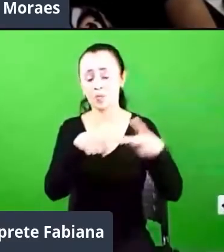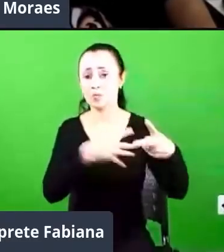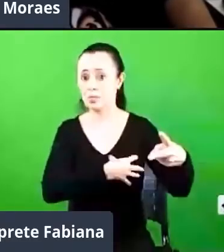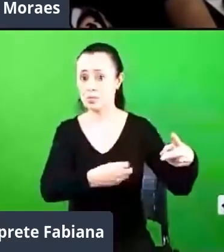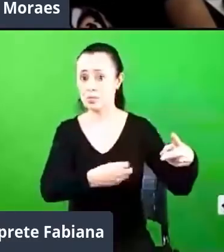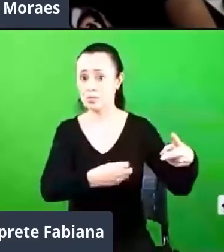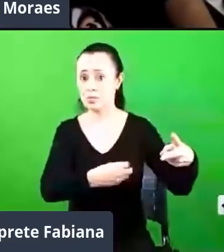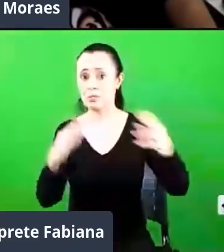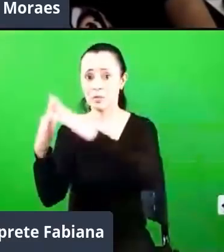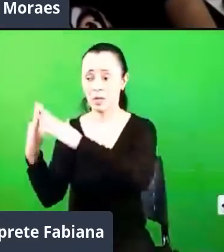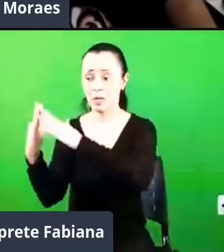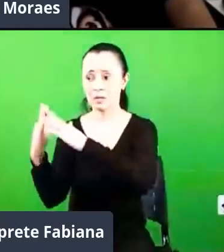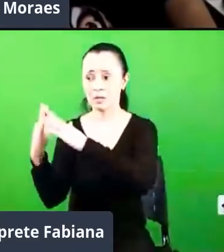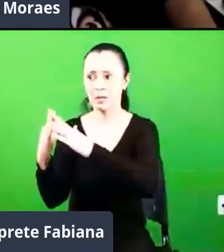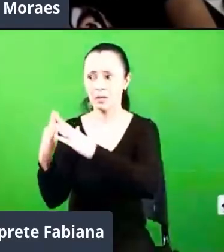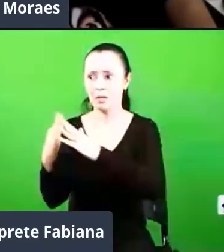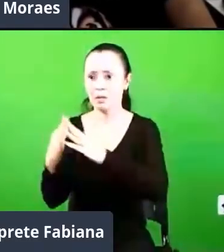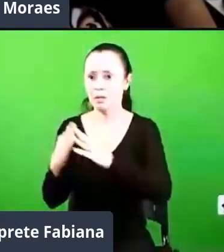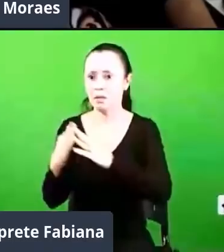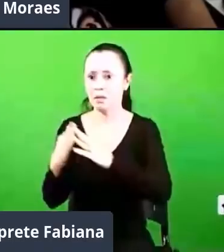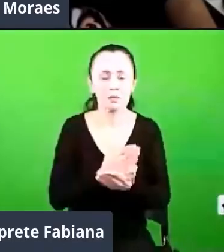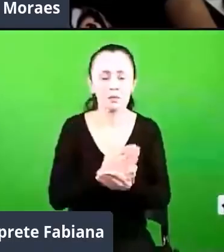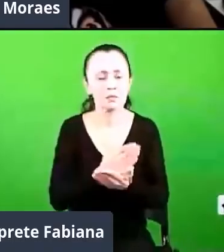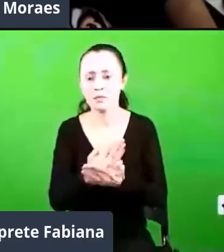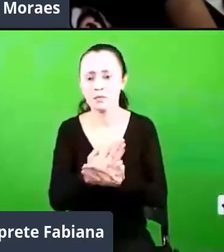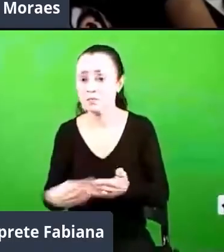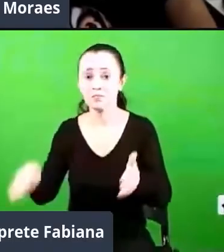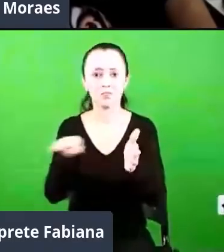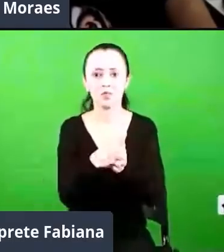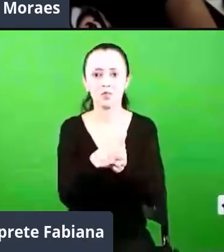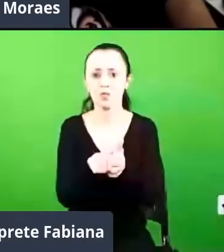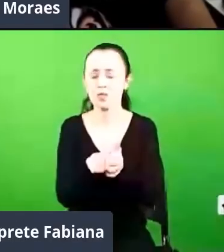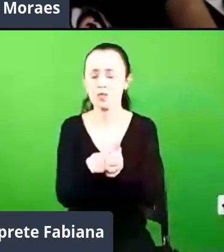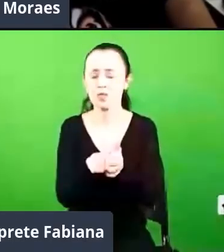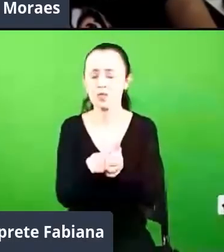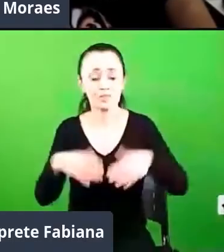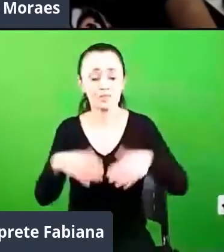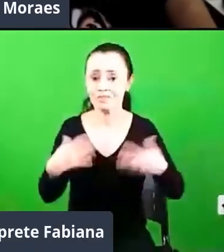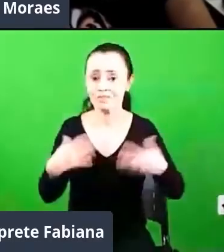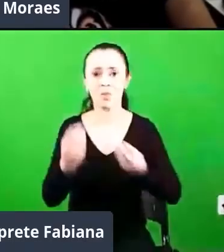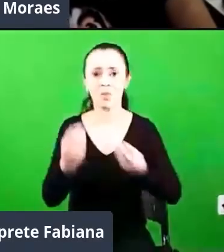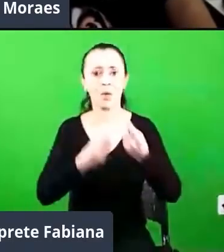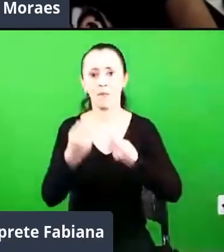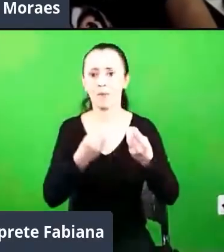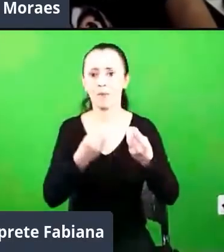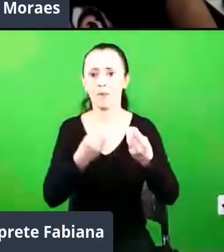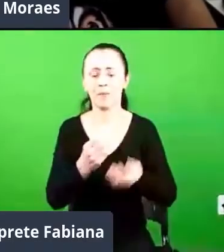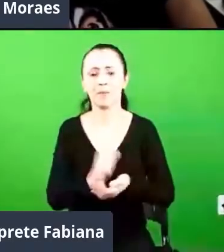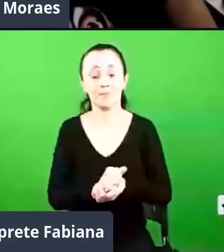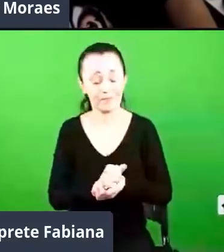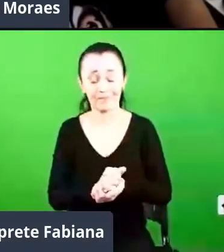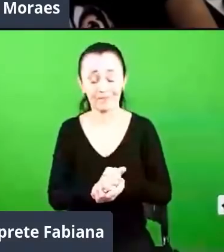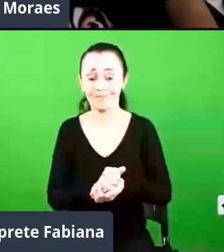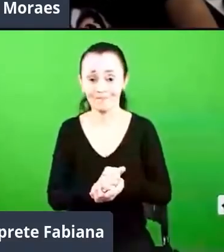Sheila não dá conta, não, porque ela, na verdade, ela em casa ela é a mãe, né? E com a mãe é tudo diferente. Não quer fazer, né? Não,